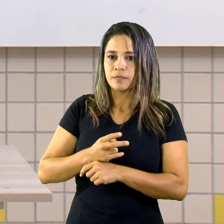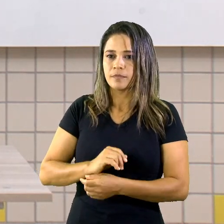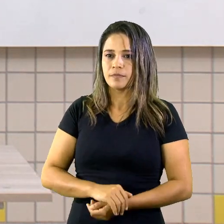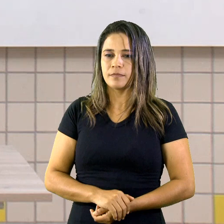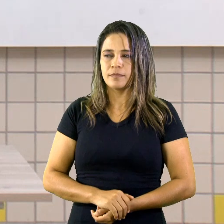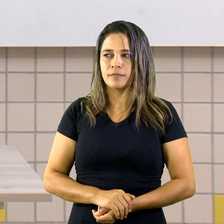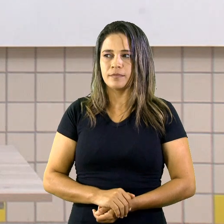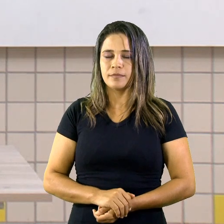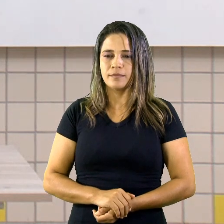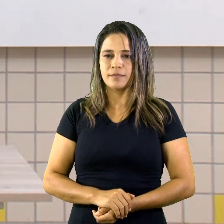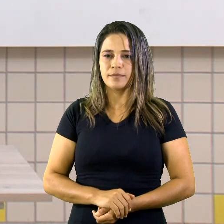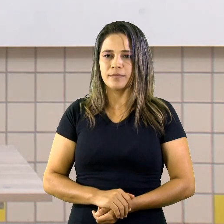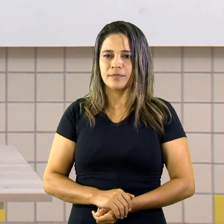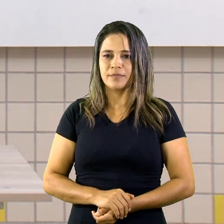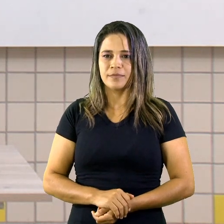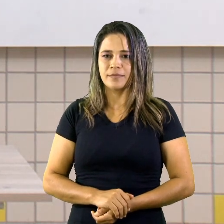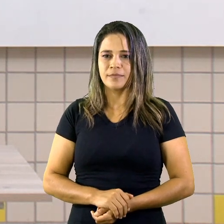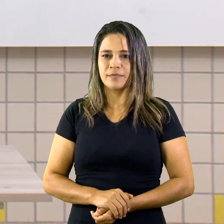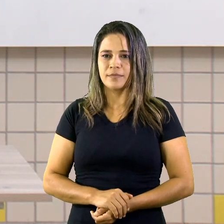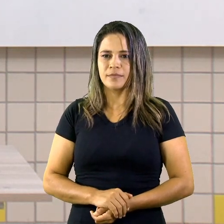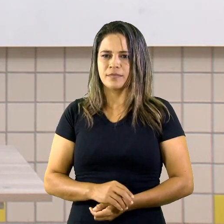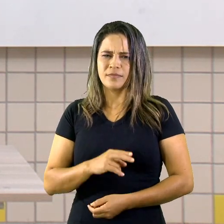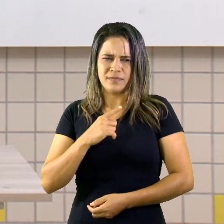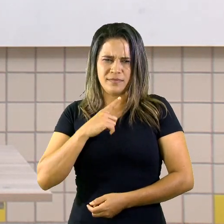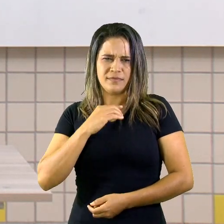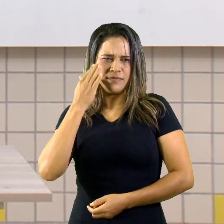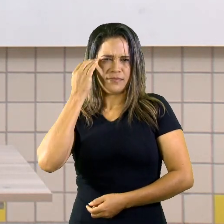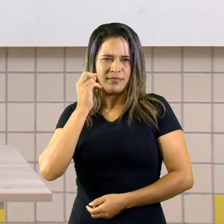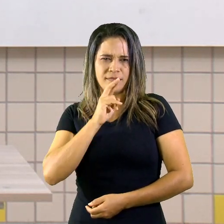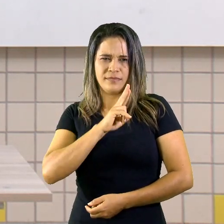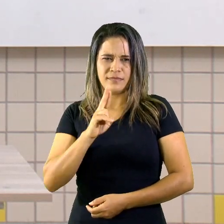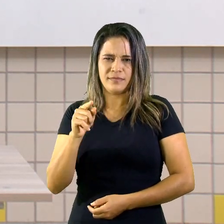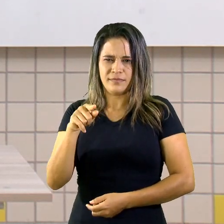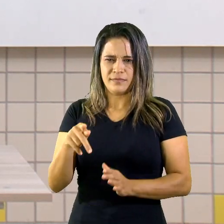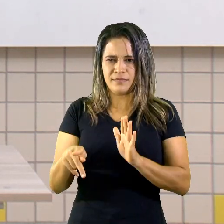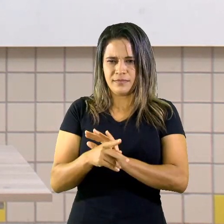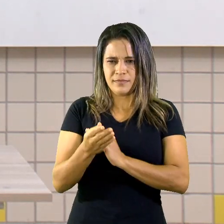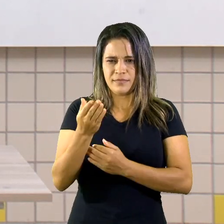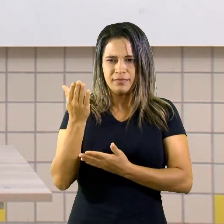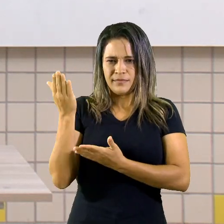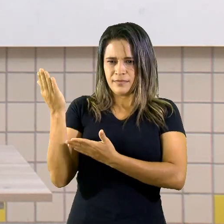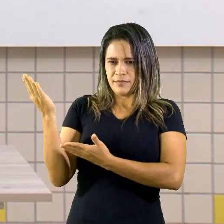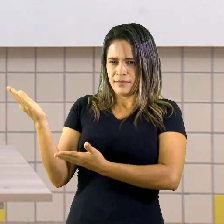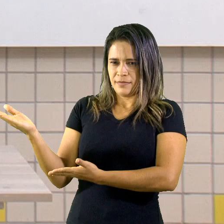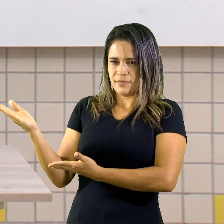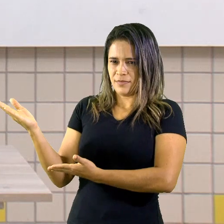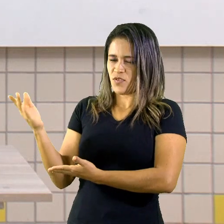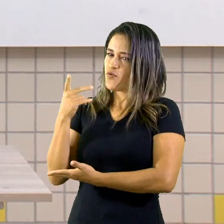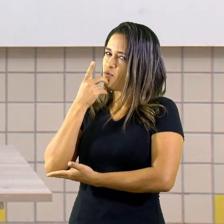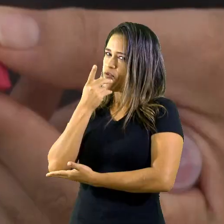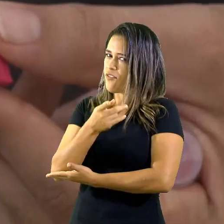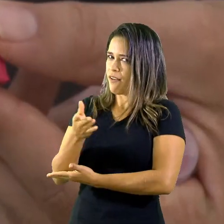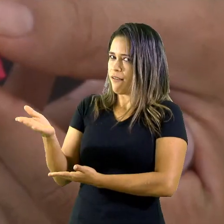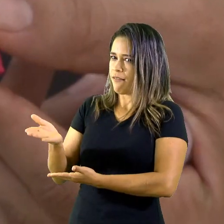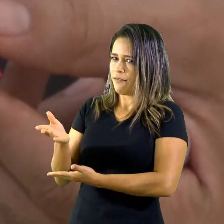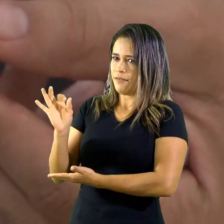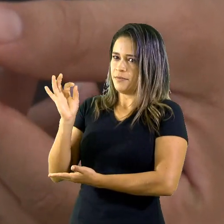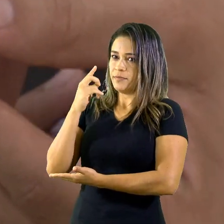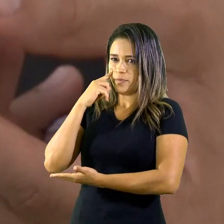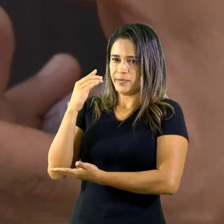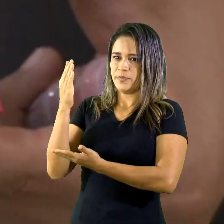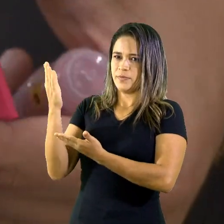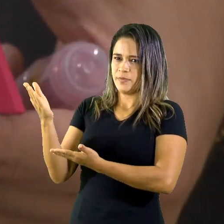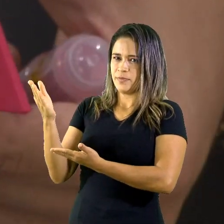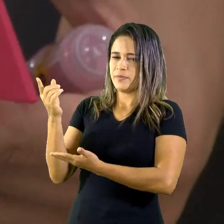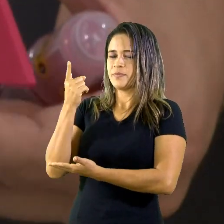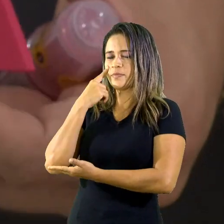Pode ser essa daqui. Alguém sabe qual é o nome dessa figura? Eu não vou falar o nome dela agora, porque a gente só vai ver